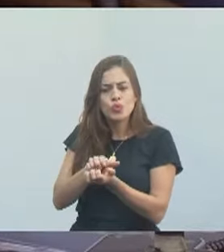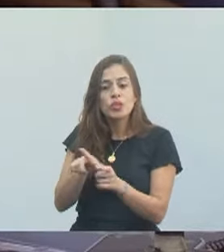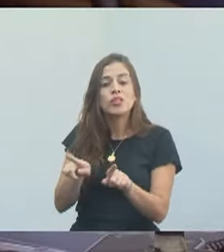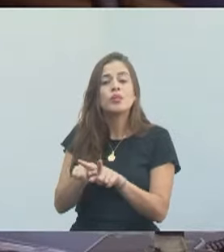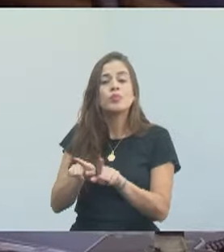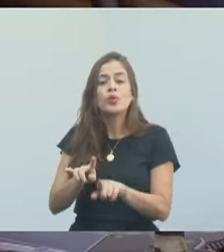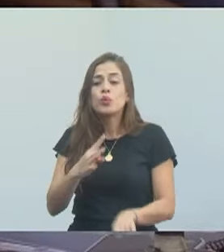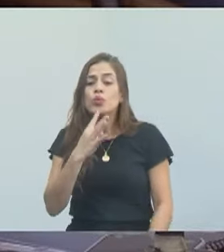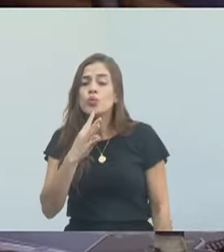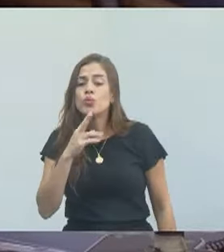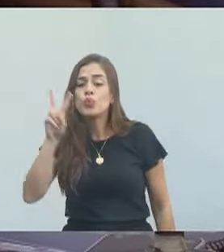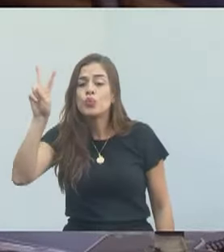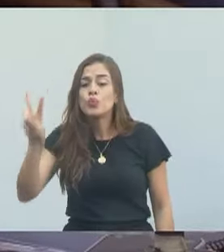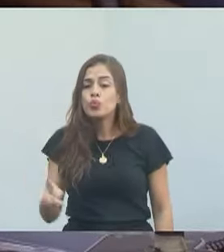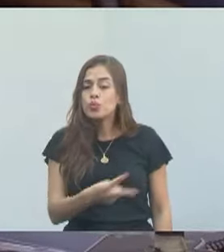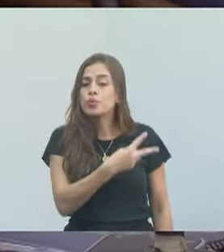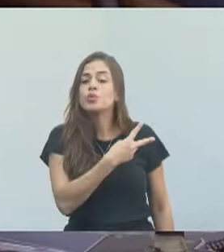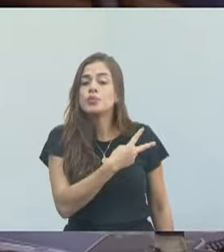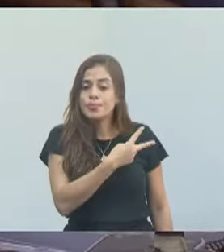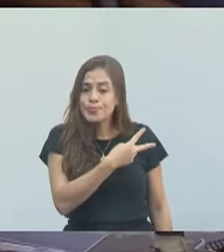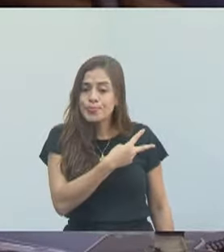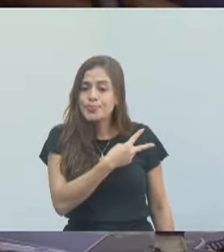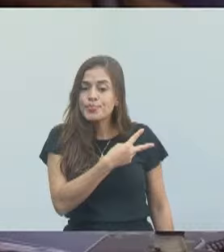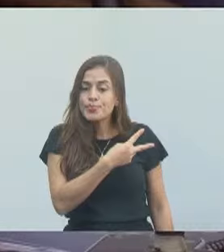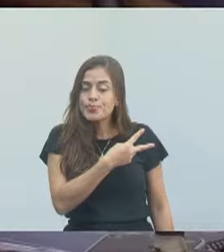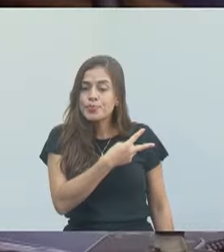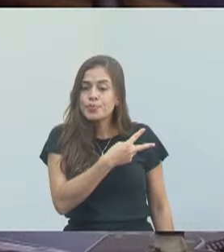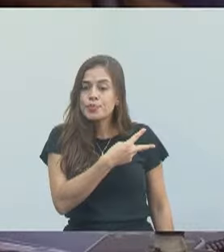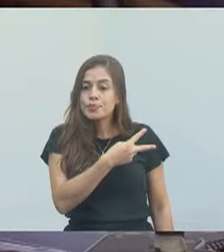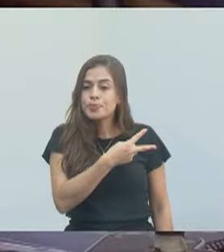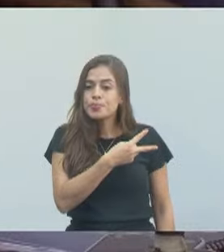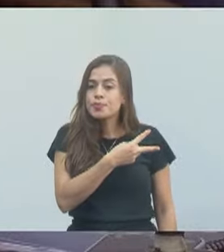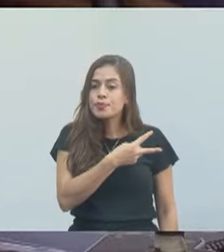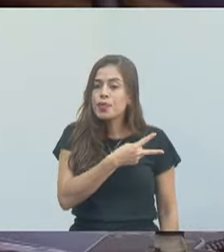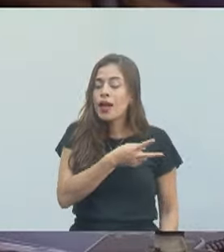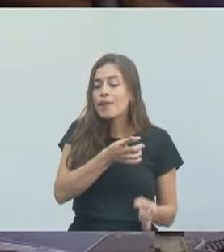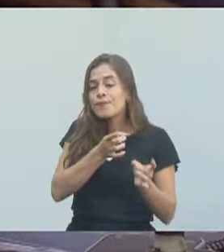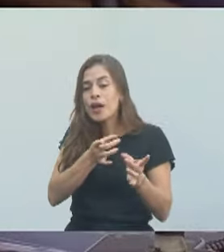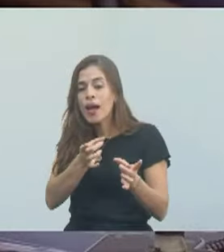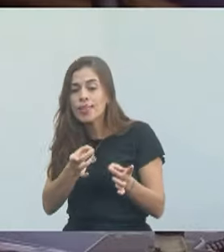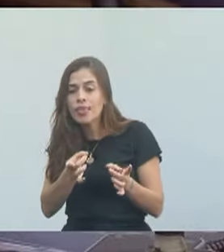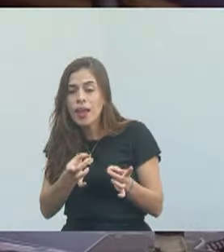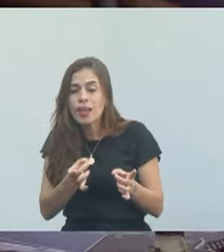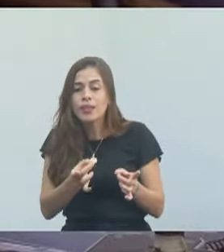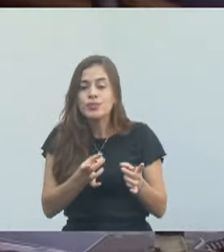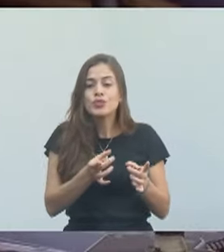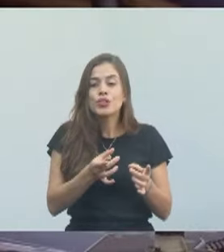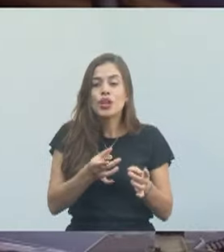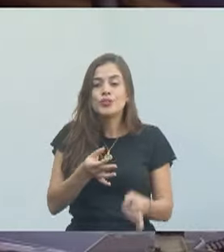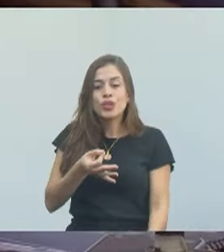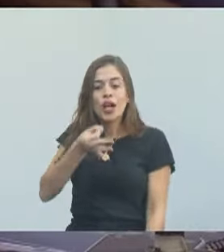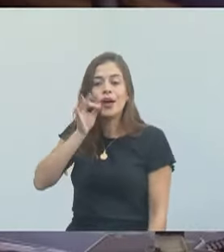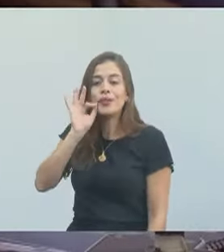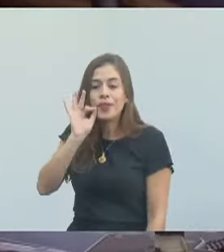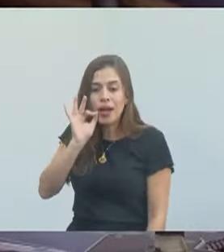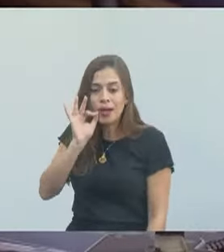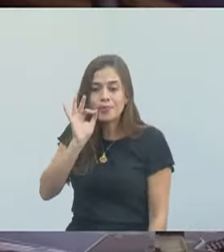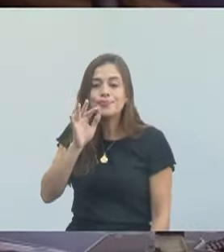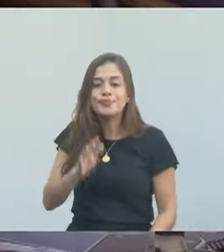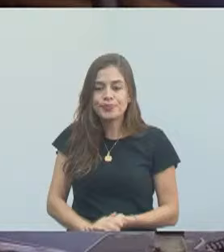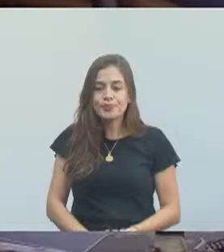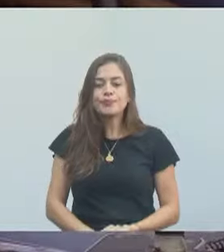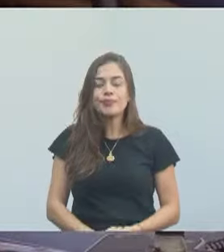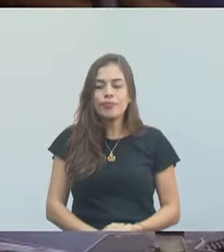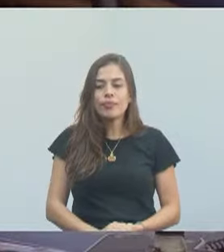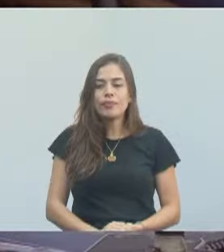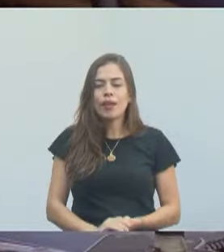também conhecido, o Vale do Paraíba, pela comercialização do café que movimentou